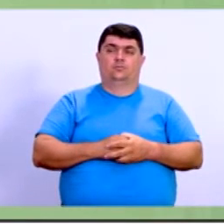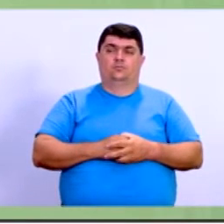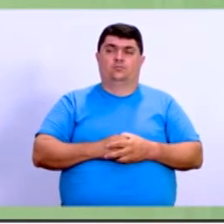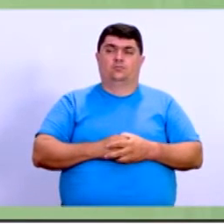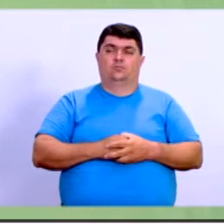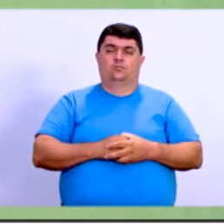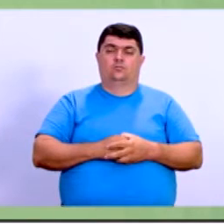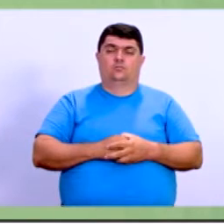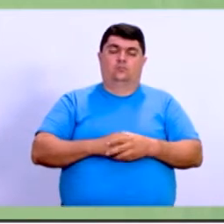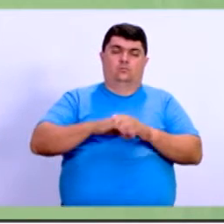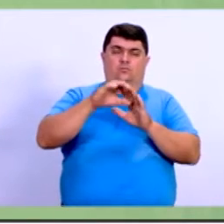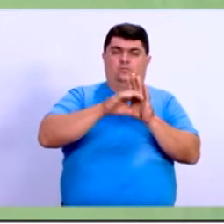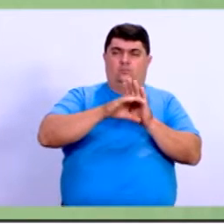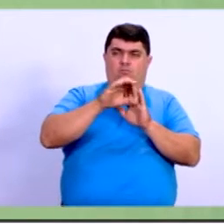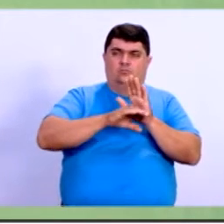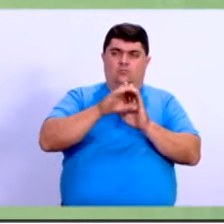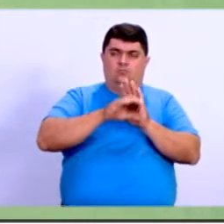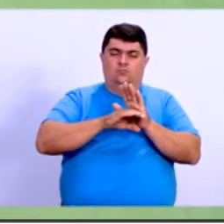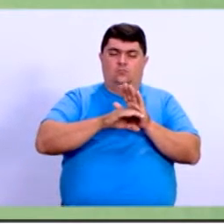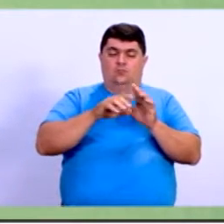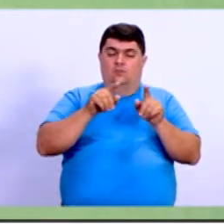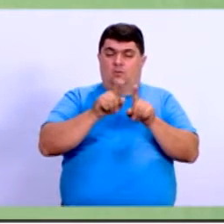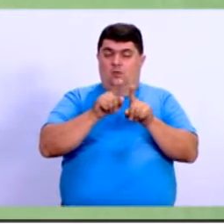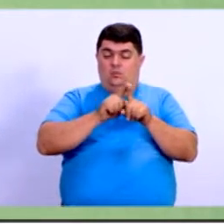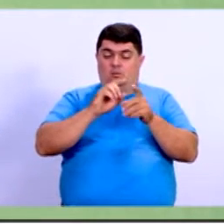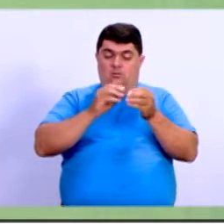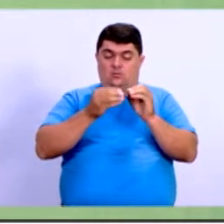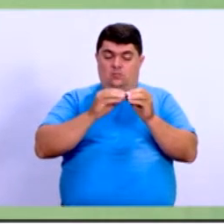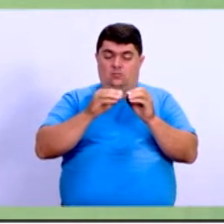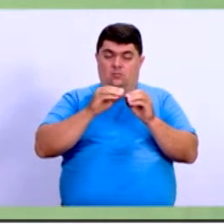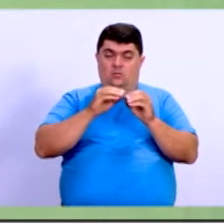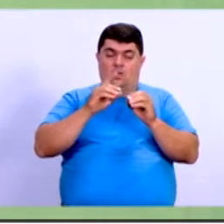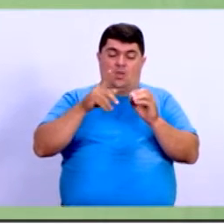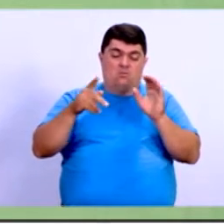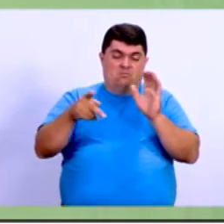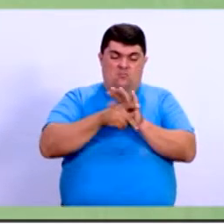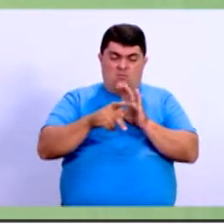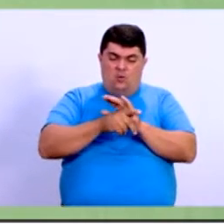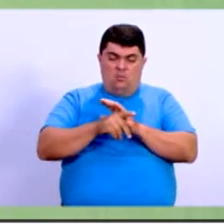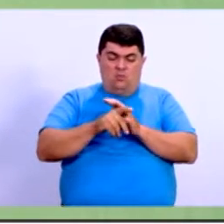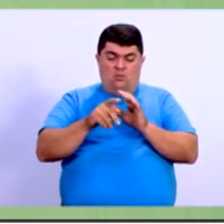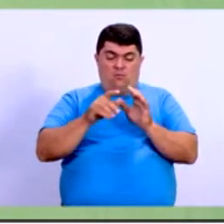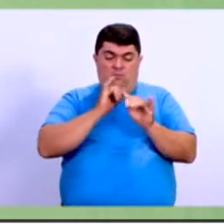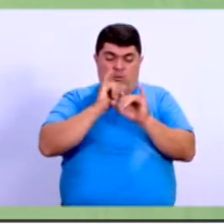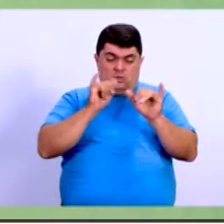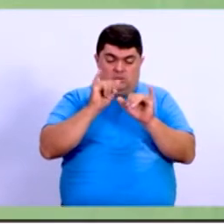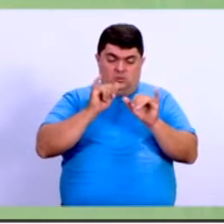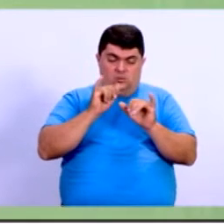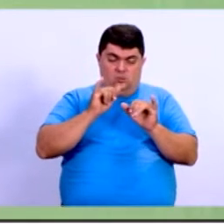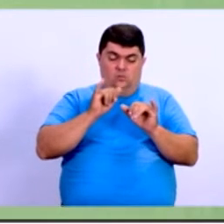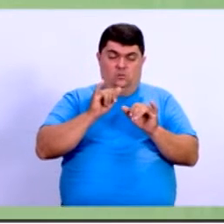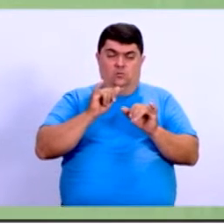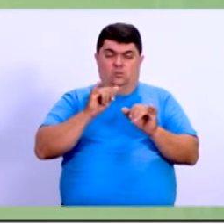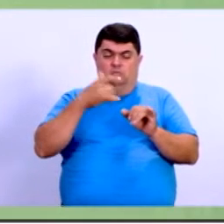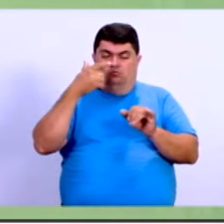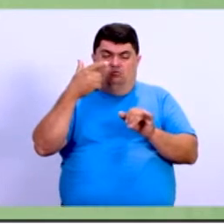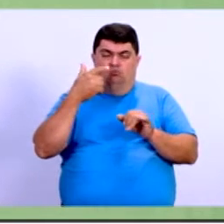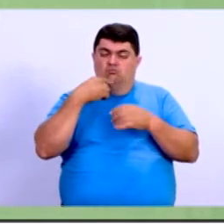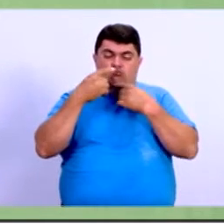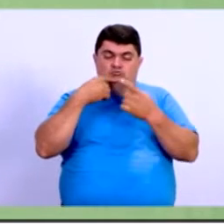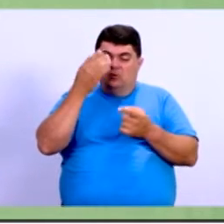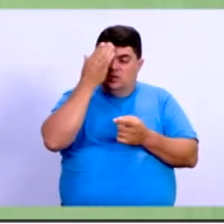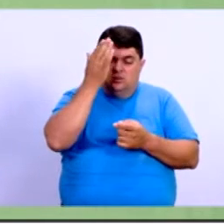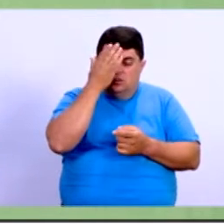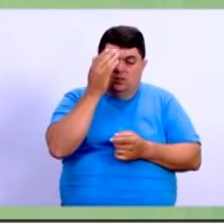Os conceitos que a gente tem sobre dados e sistemas é que dados são fatos brutos e que não conduzem a entendimento de